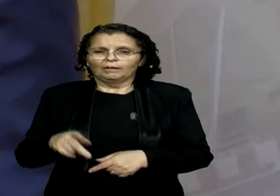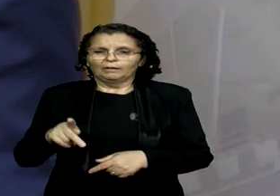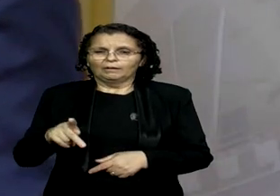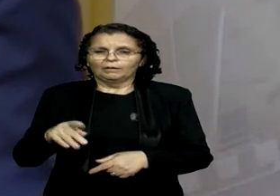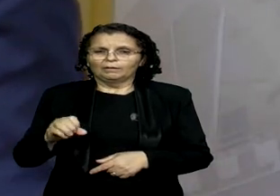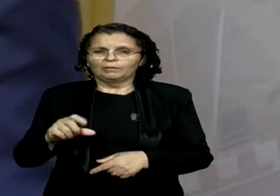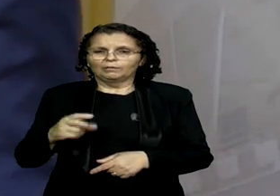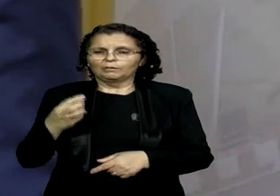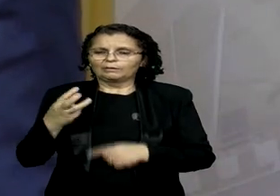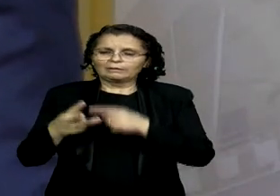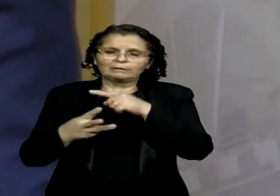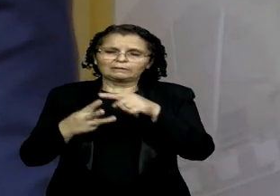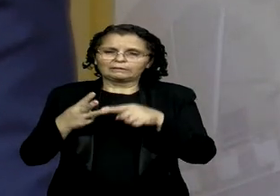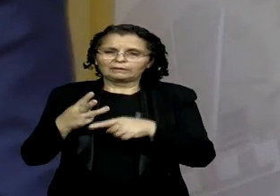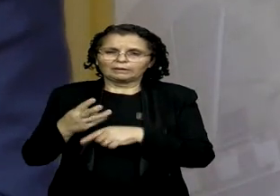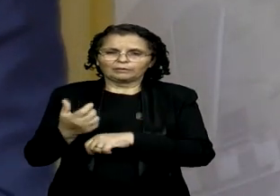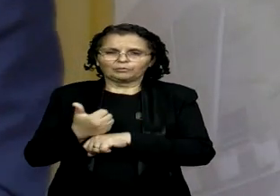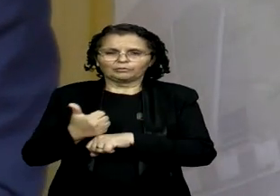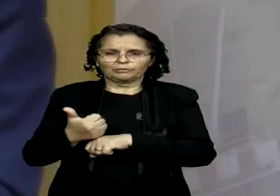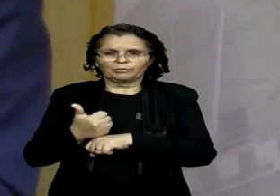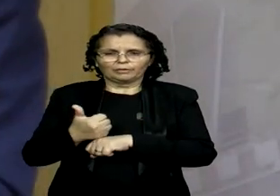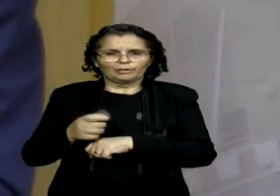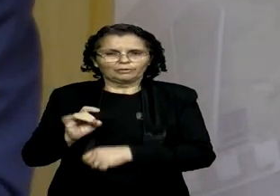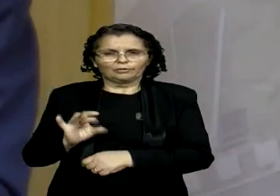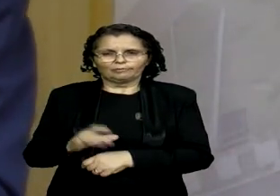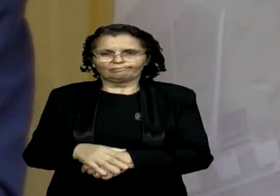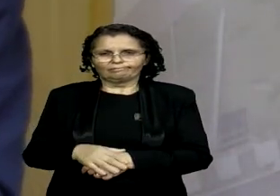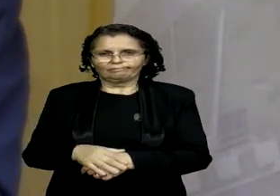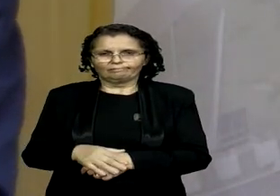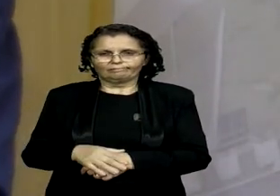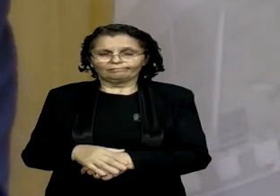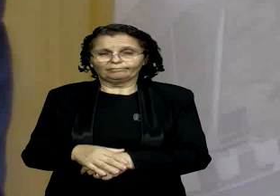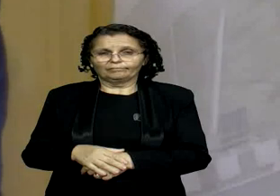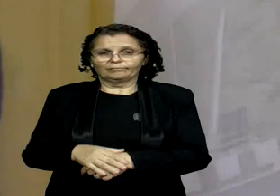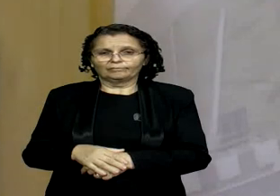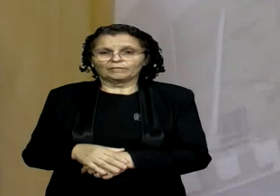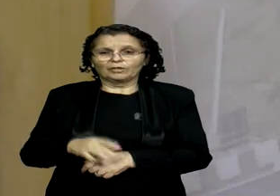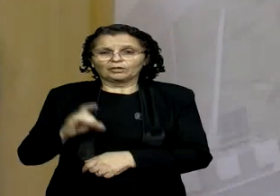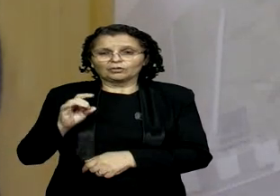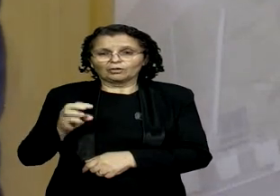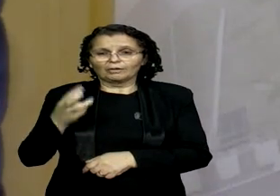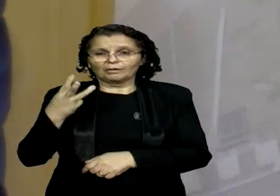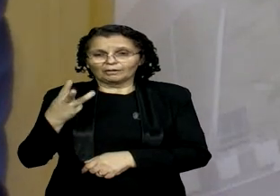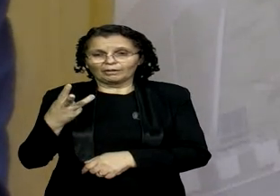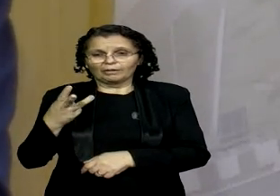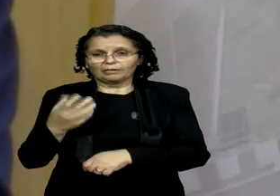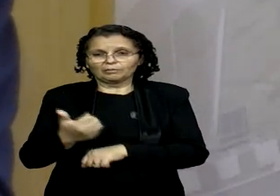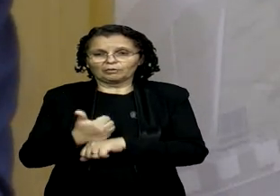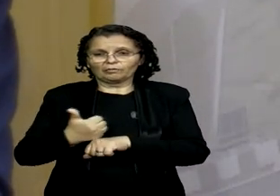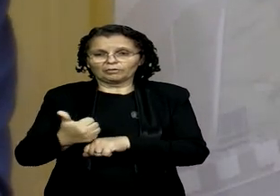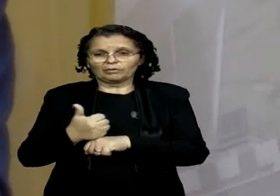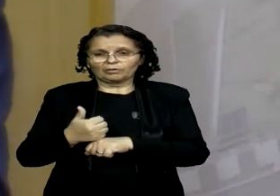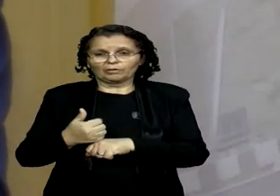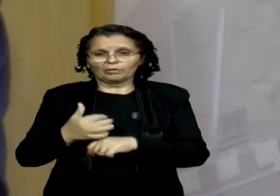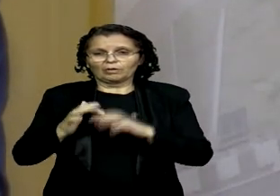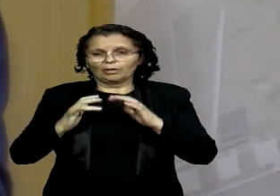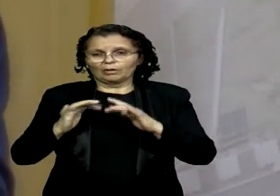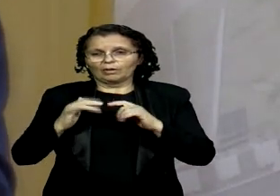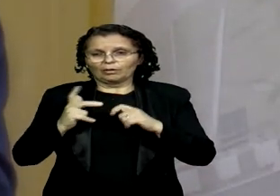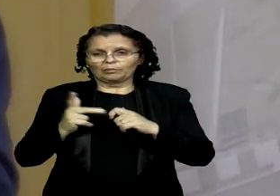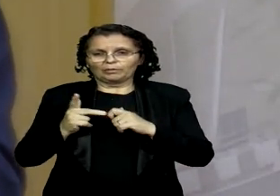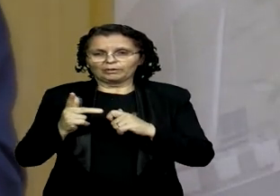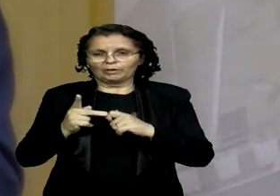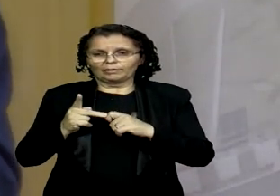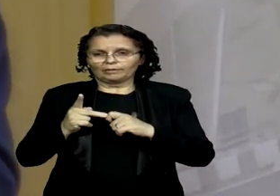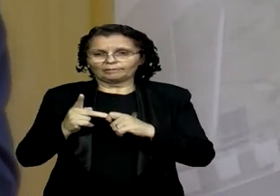apenas 3 profissionais. Eu quero repetir novamente, apenas 3 profissionais